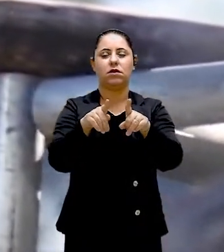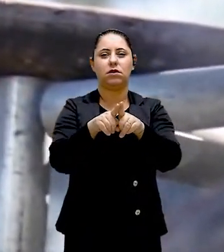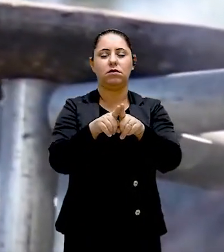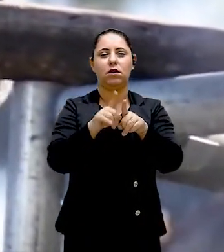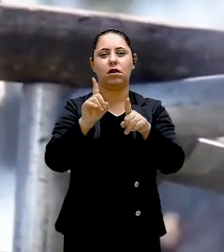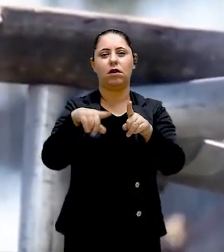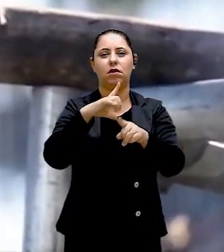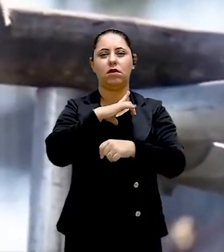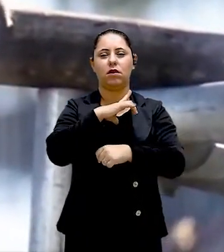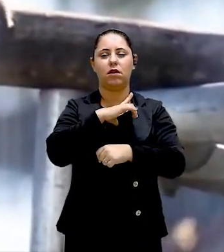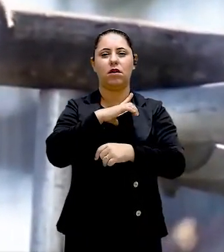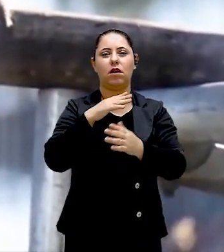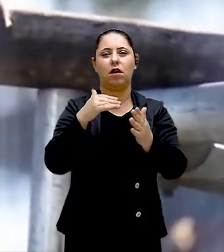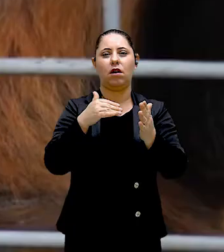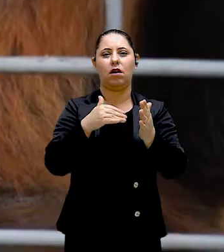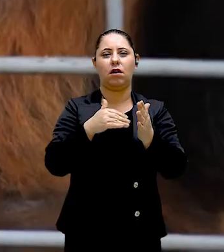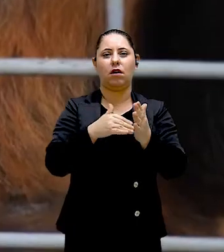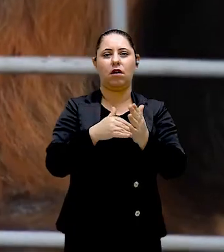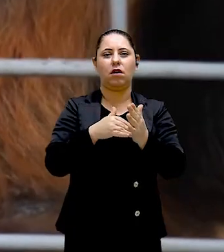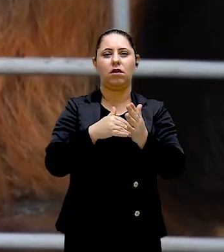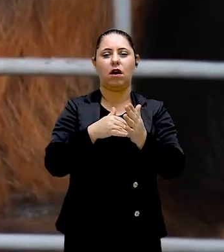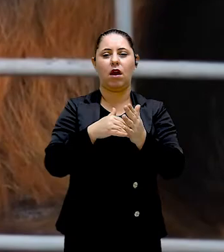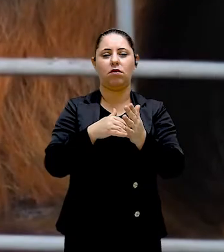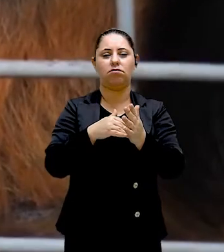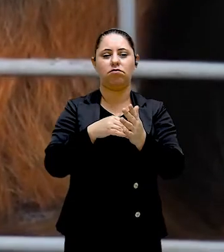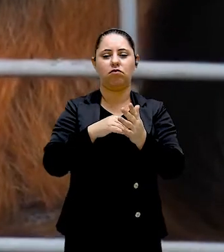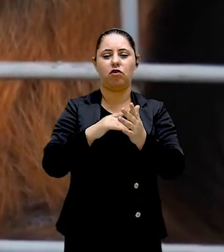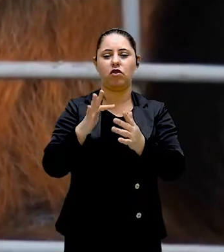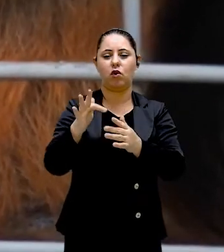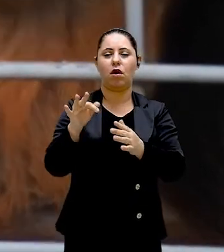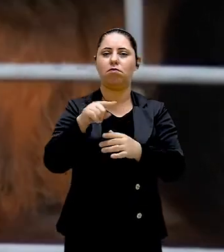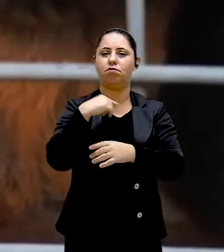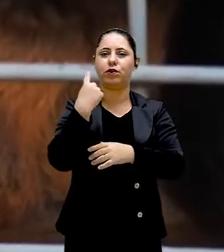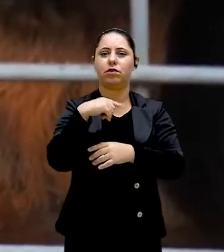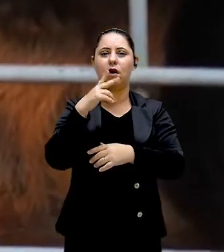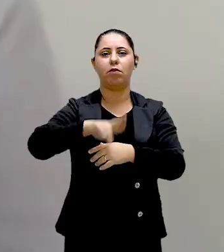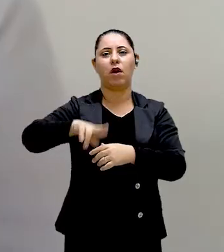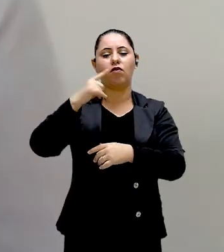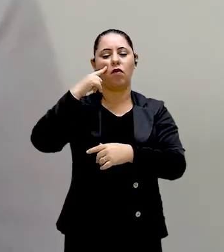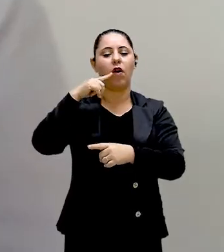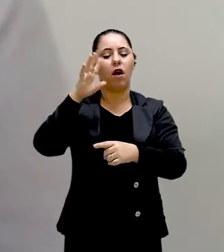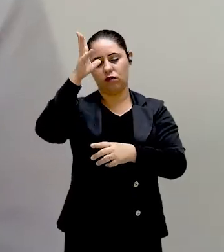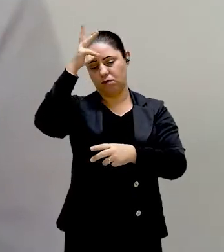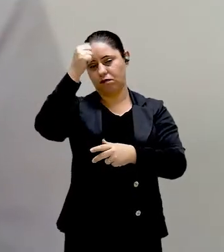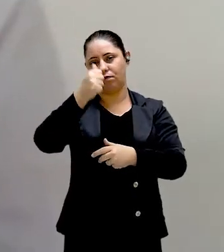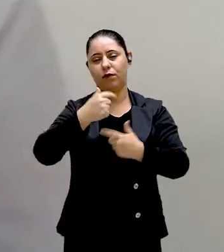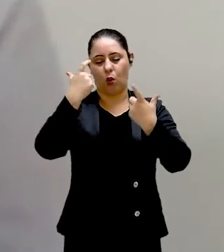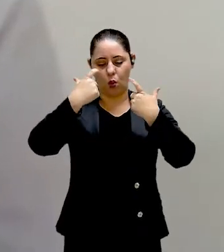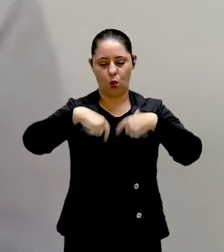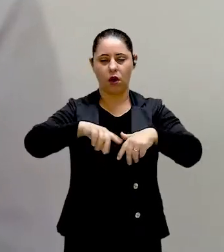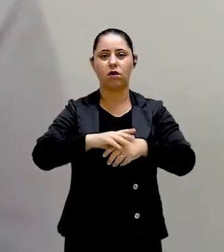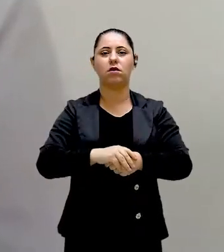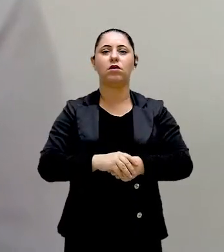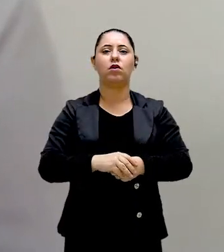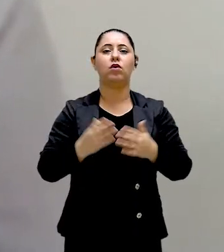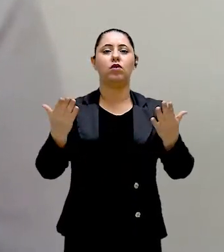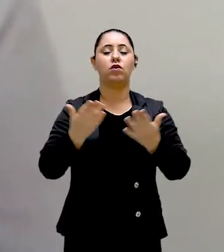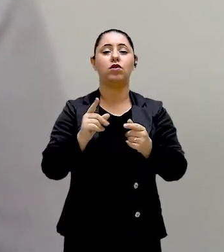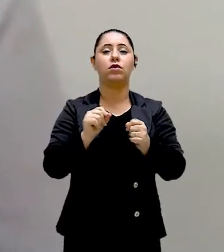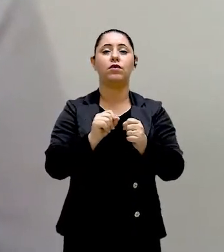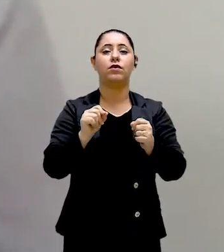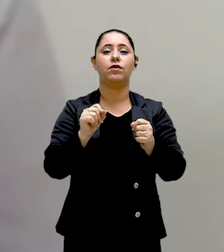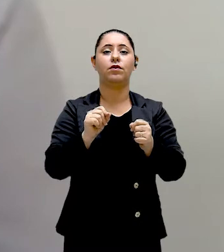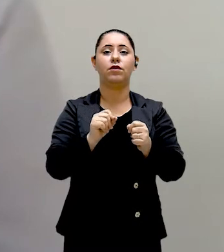até eles serem sacrificados para poder analisar os resultados. Geralmente são procedimentos que são feitos sem uso